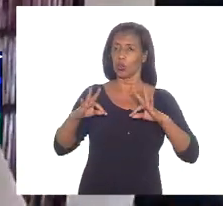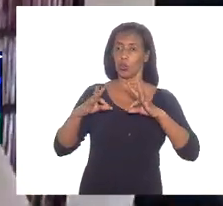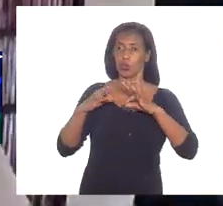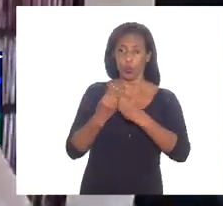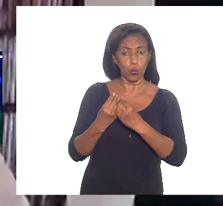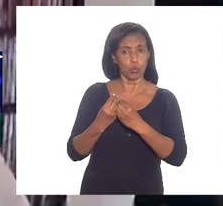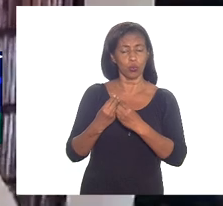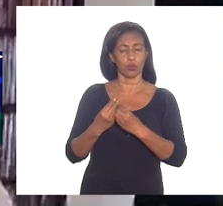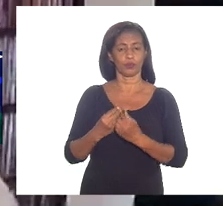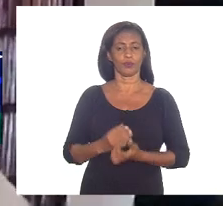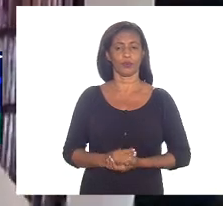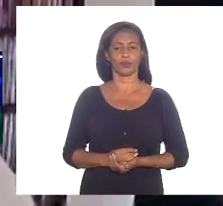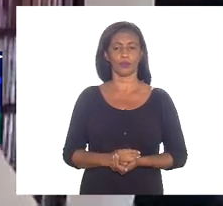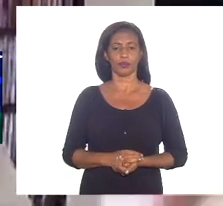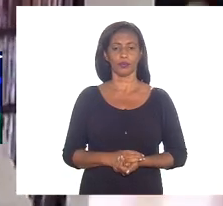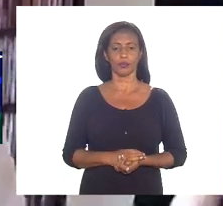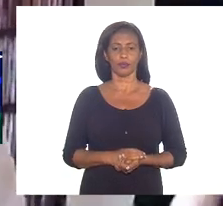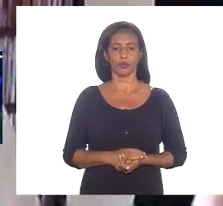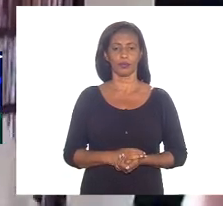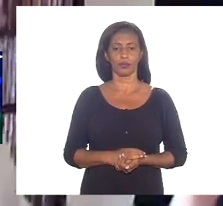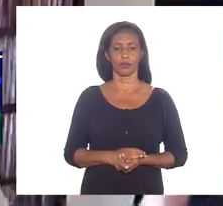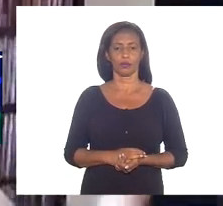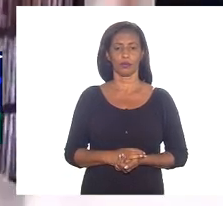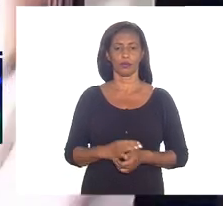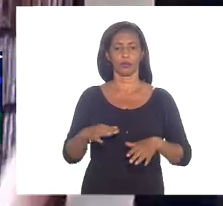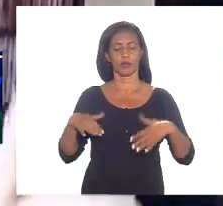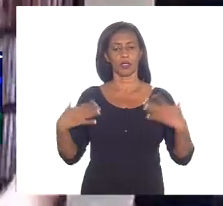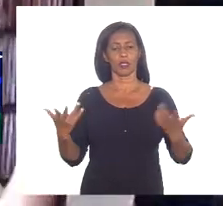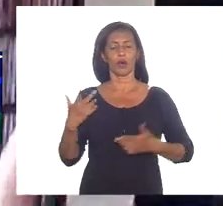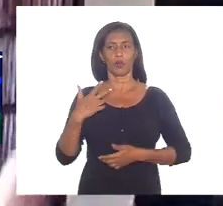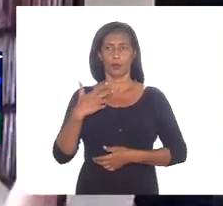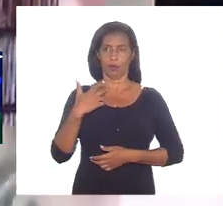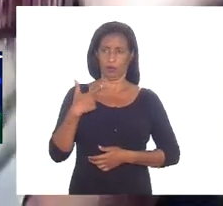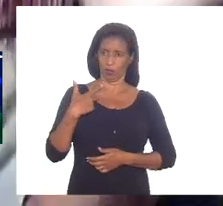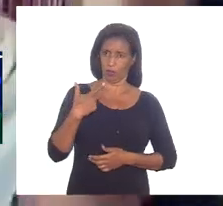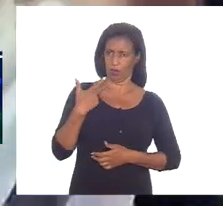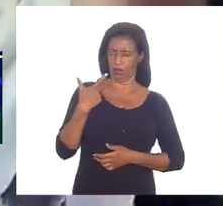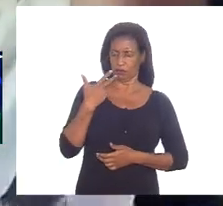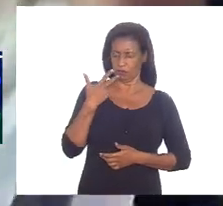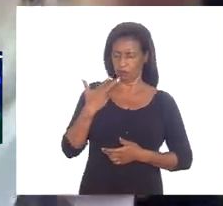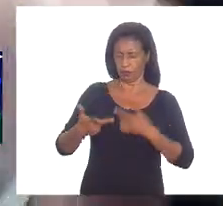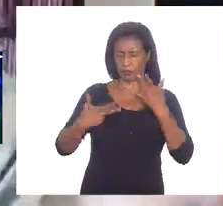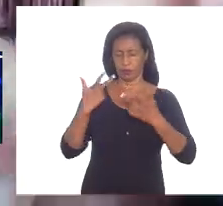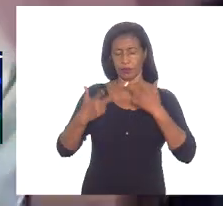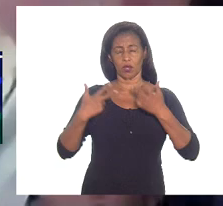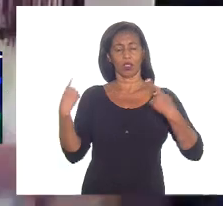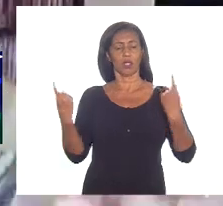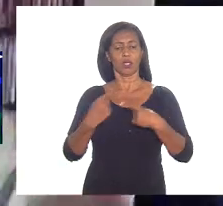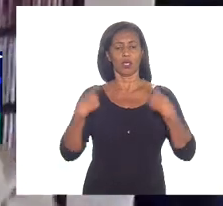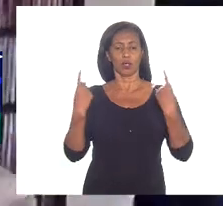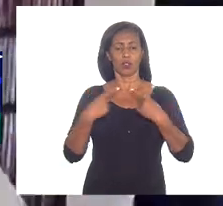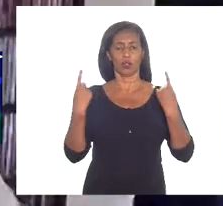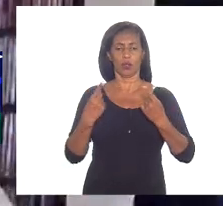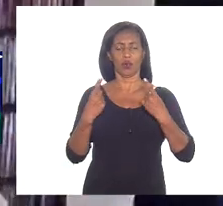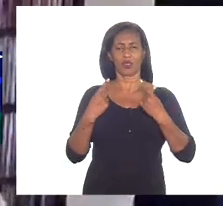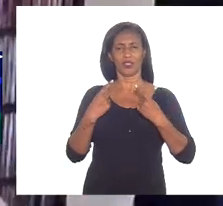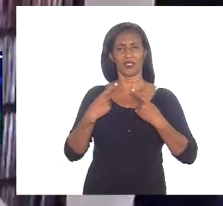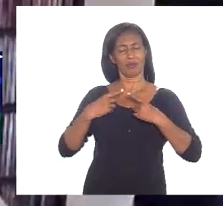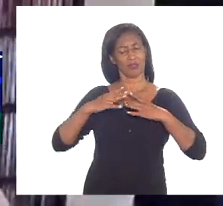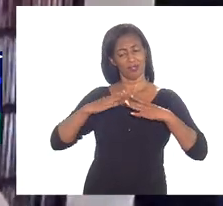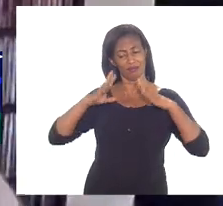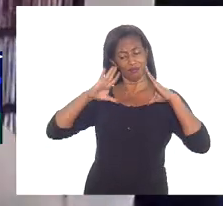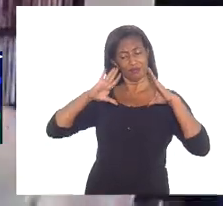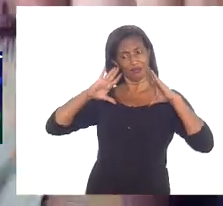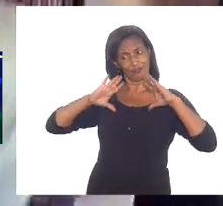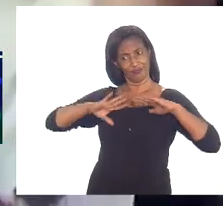isso daí o João eu queria dizer que nós temos que baixar um pouco a bola